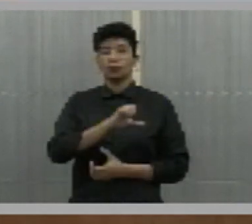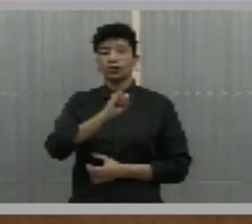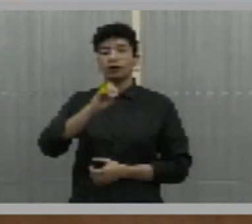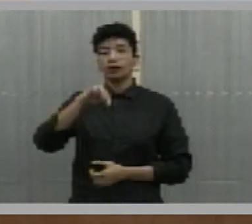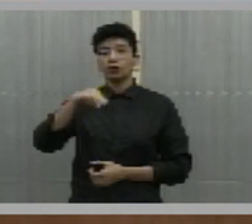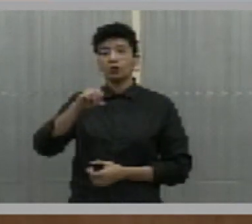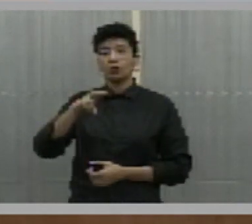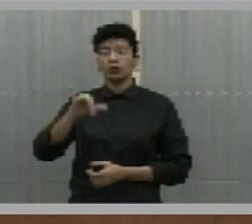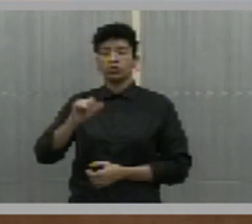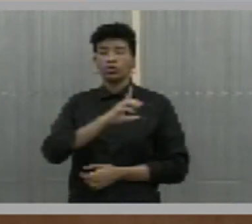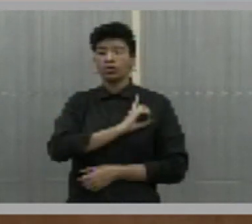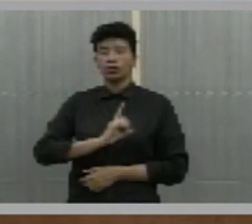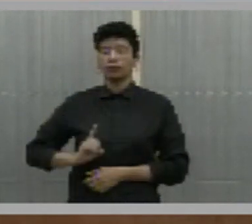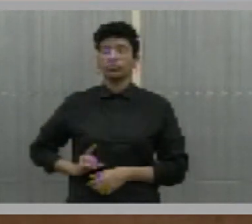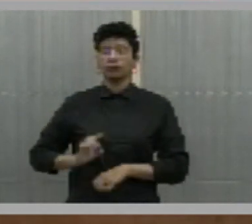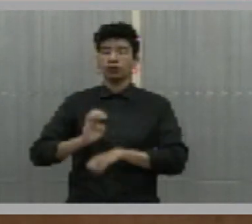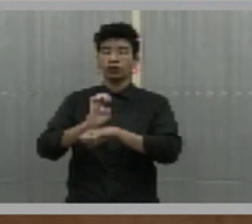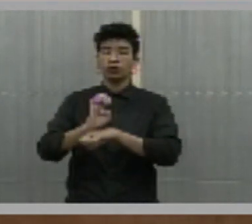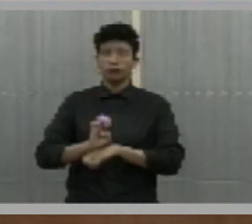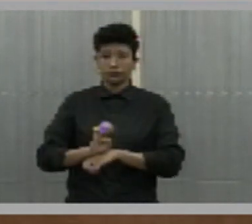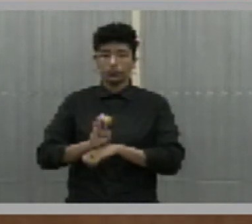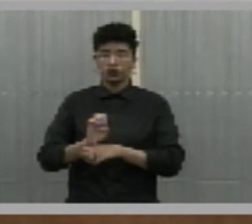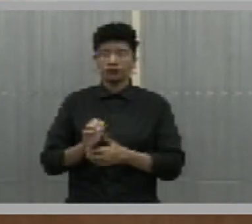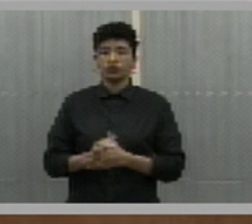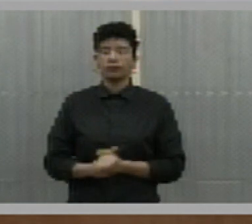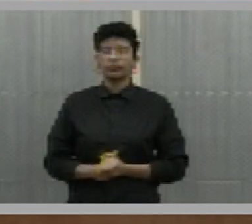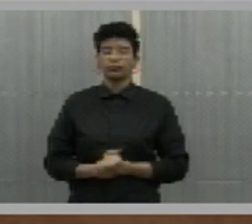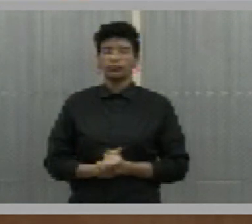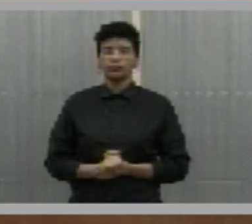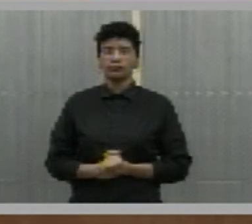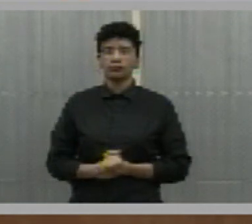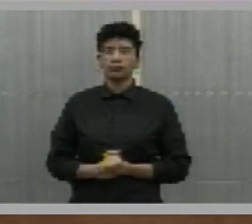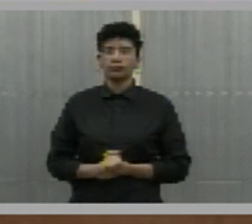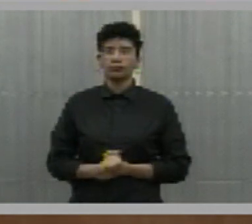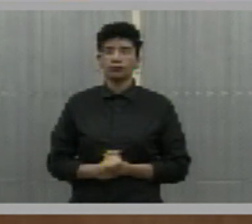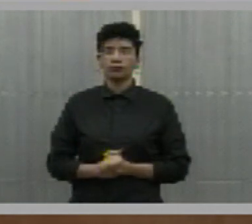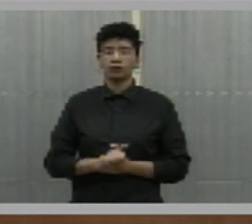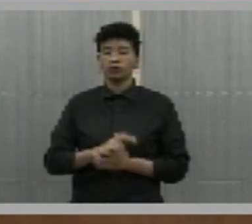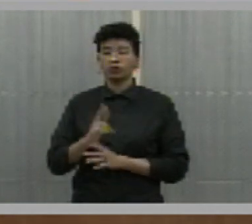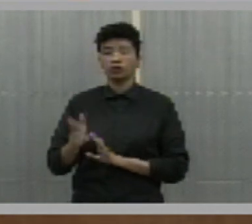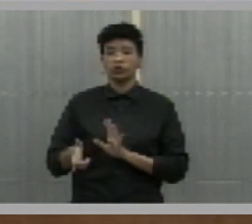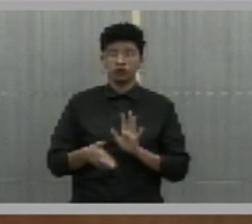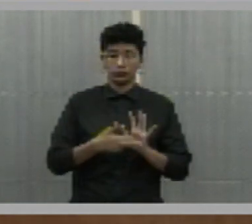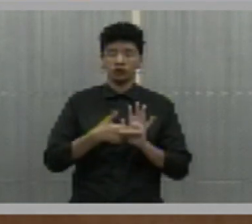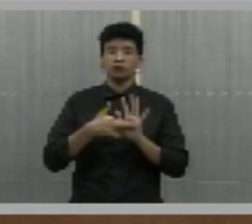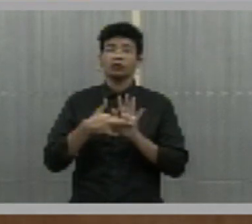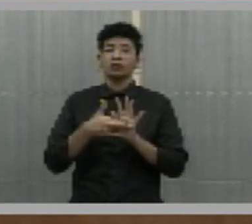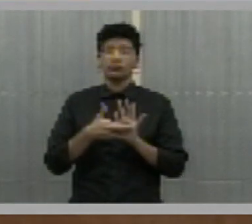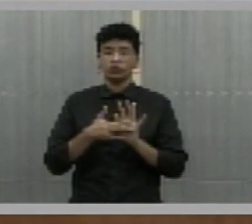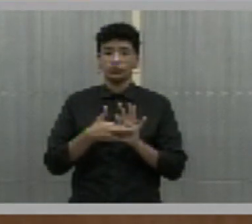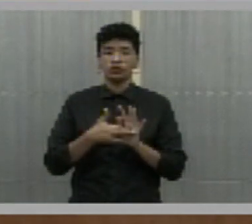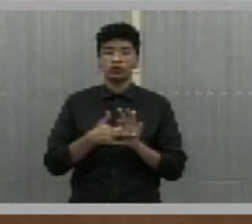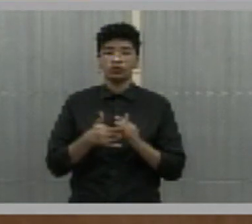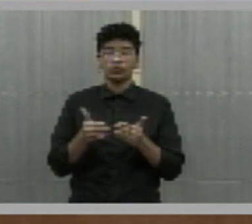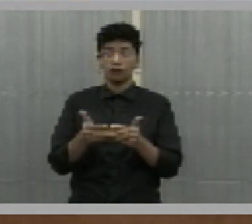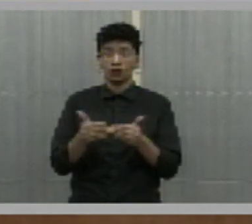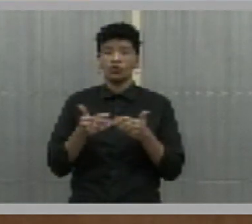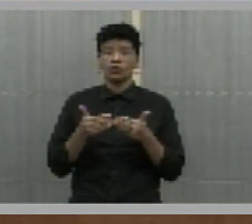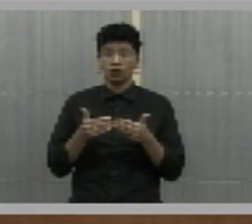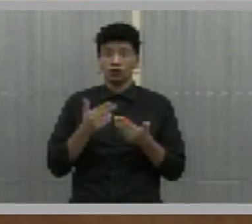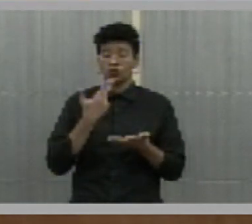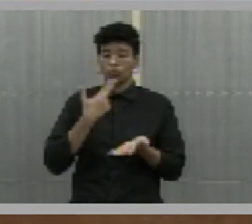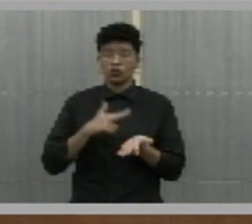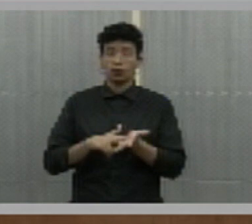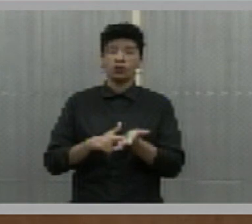Pereira, deputada estadual com assento nesta Casa Legislativa, com base no regimento interno, requer de Vossa Excelência o